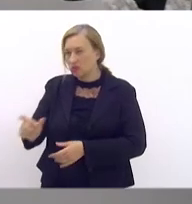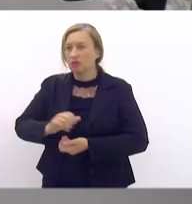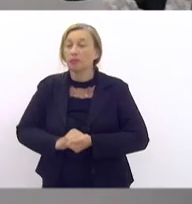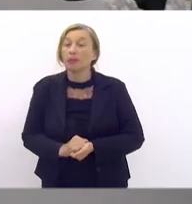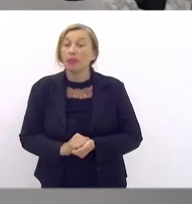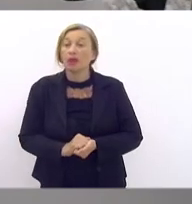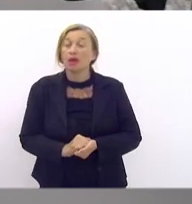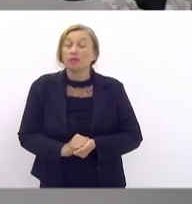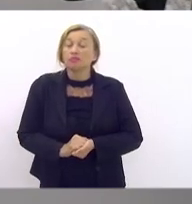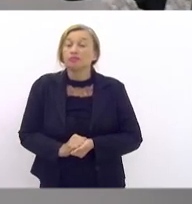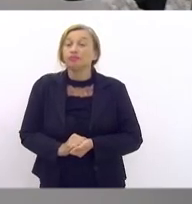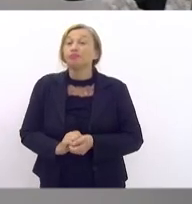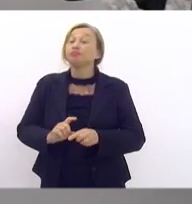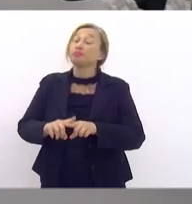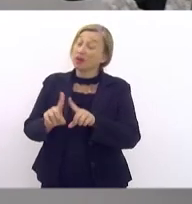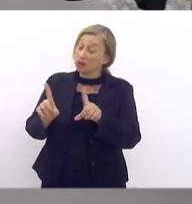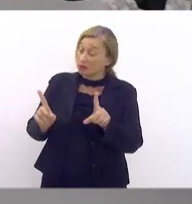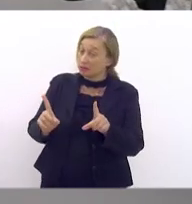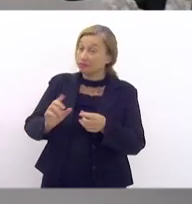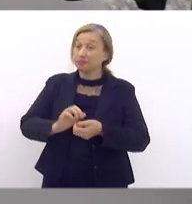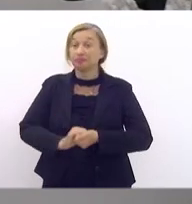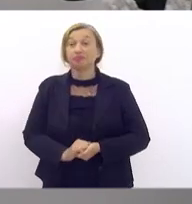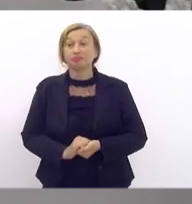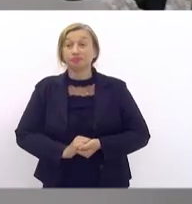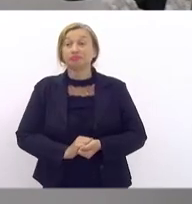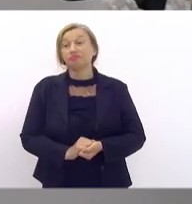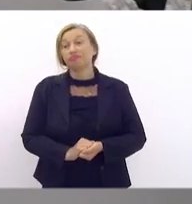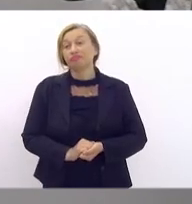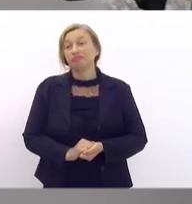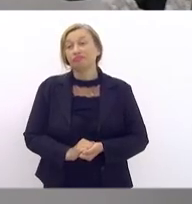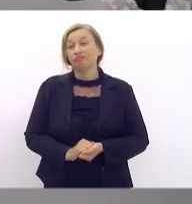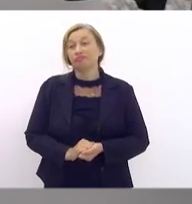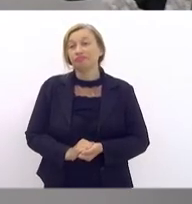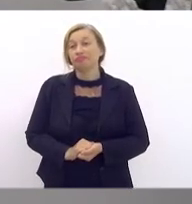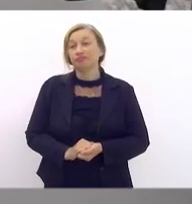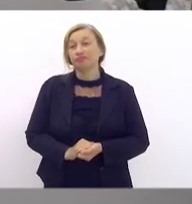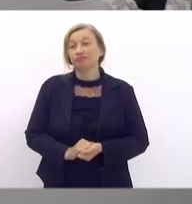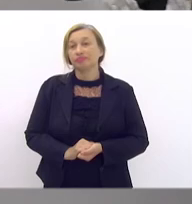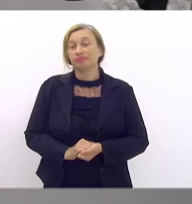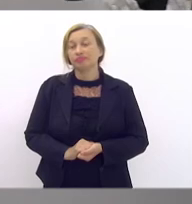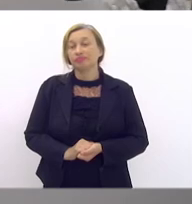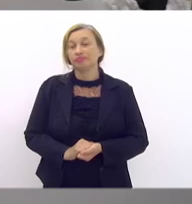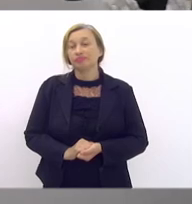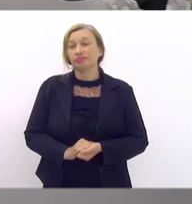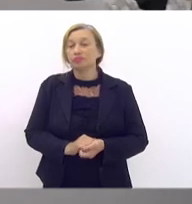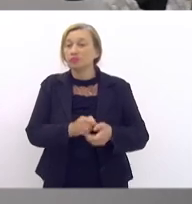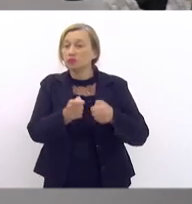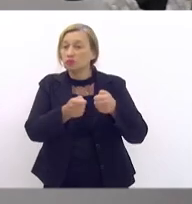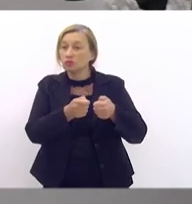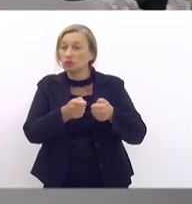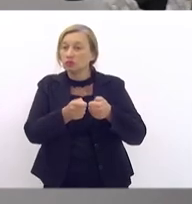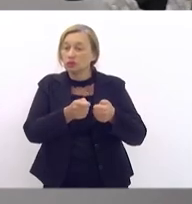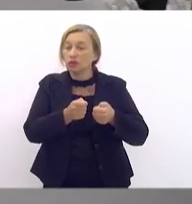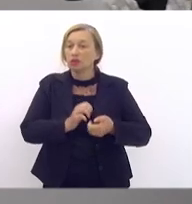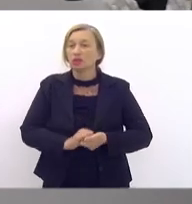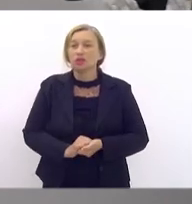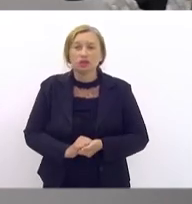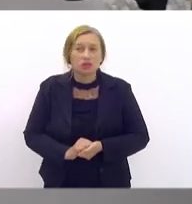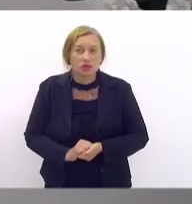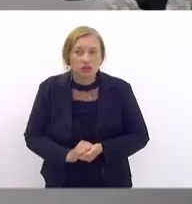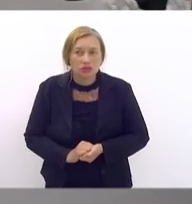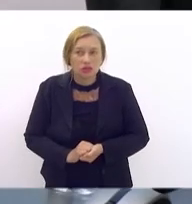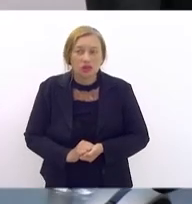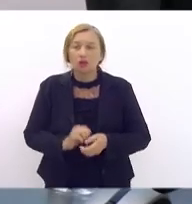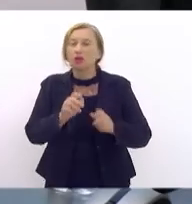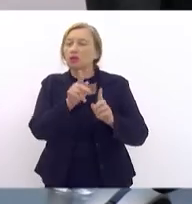porém eh isso passa a ser regulado a partir da homologação desse novo